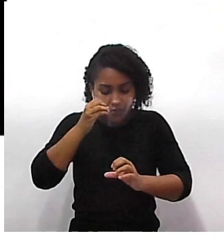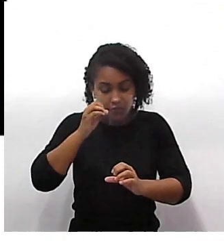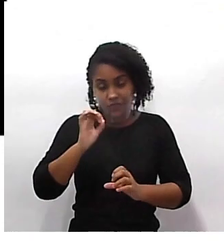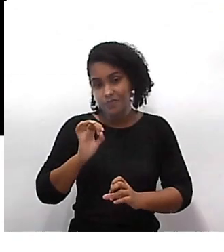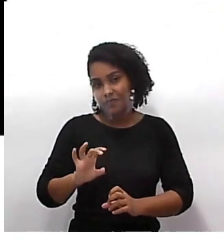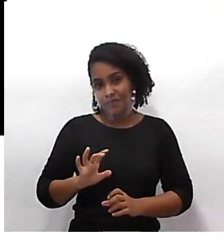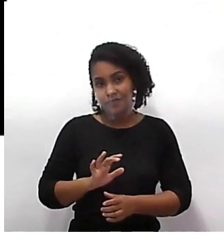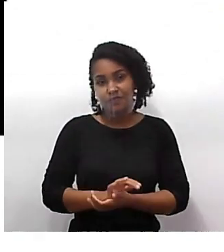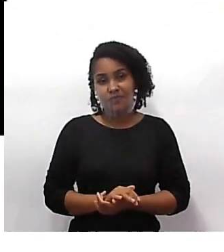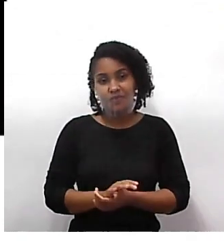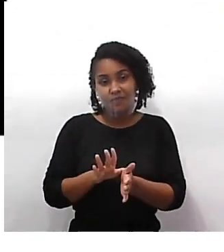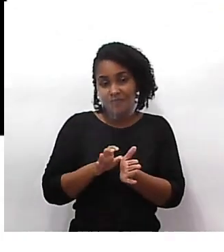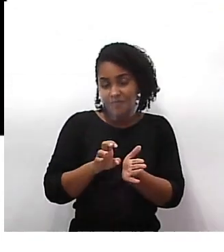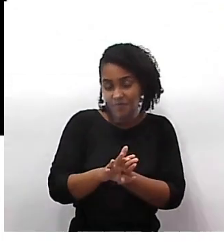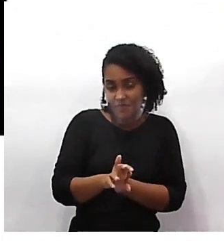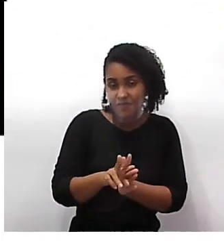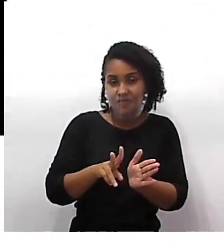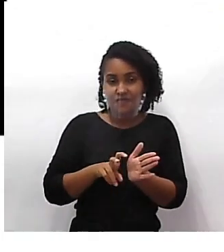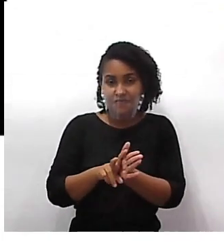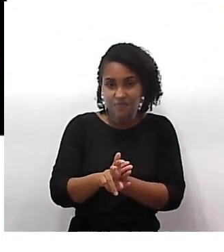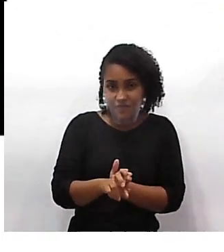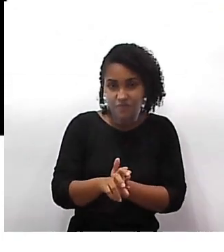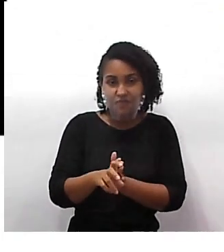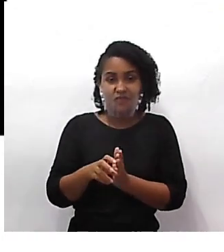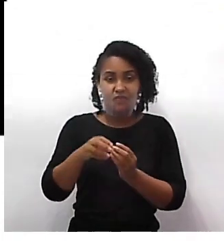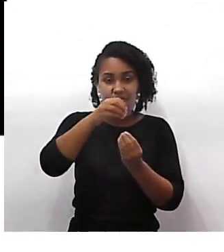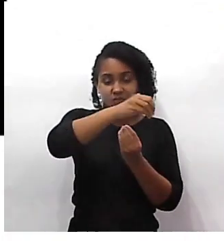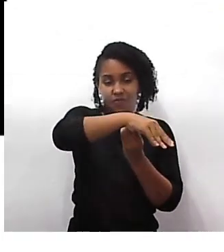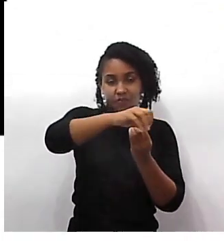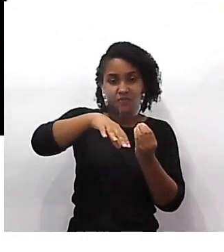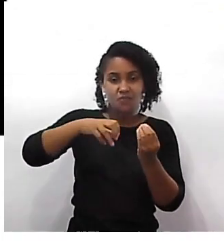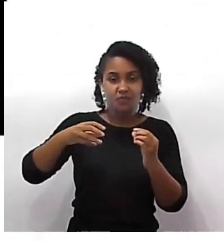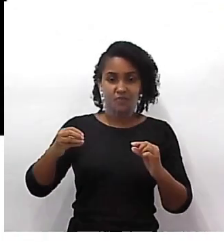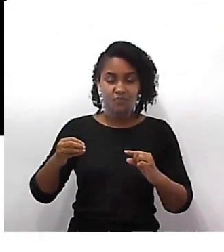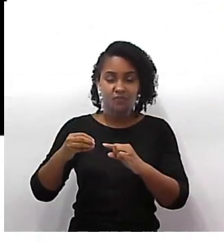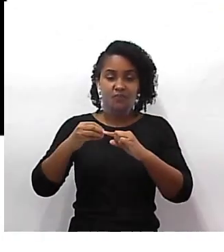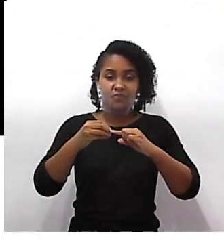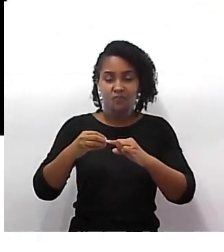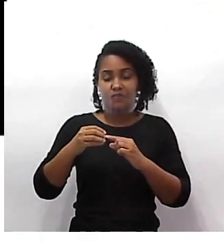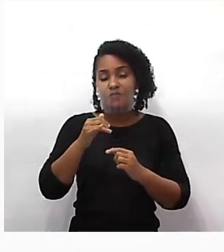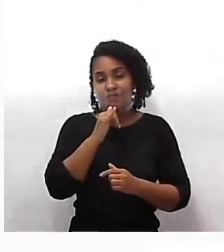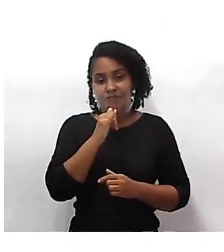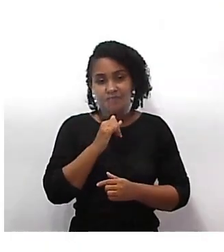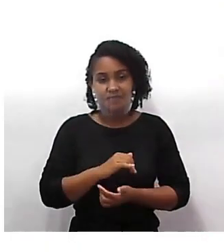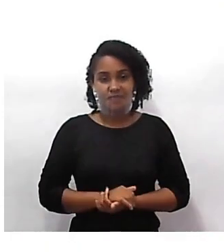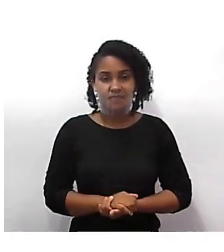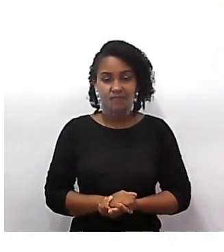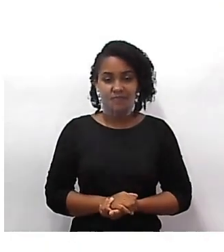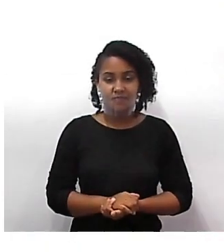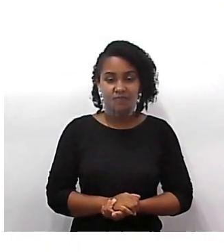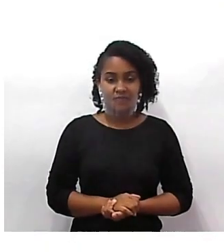microscópio. Bactérias, vírus, fungos e protozoários, como exemplo.